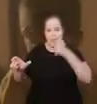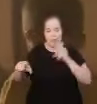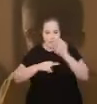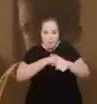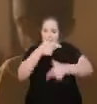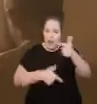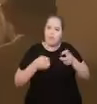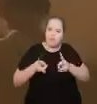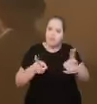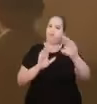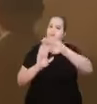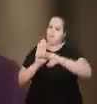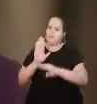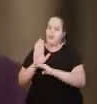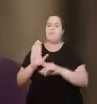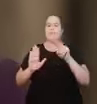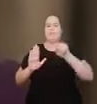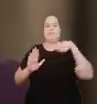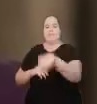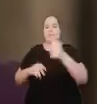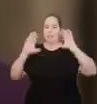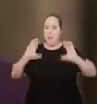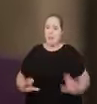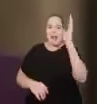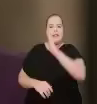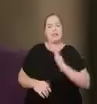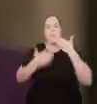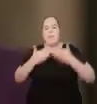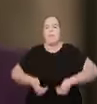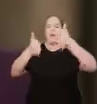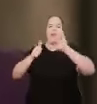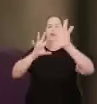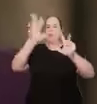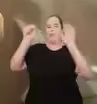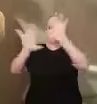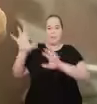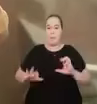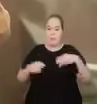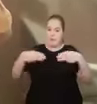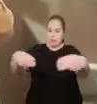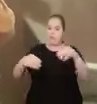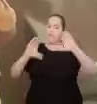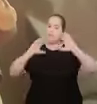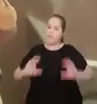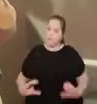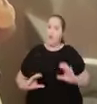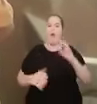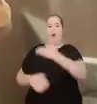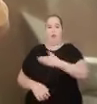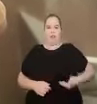um emprego permanece no programa. Isso é cidadania. Um Brasil melhor em todo lugar. Ministério da